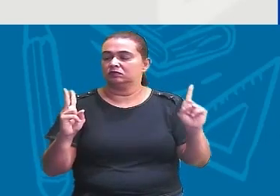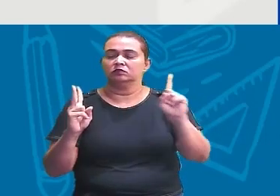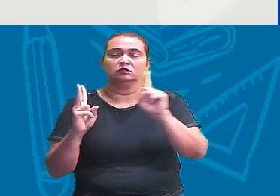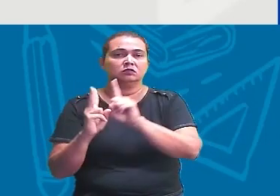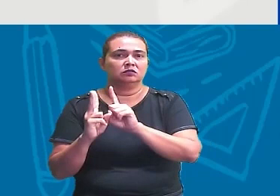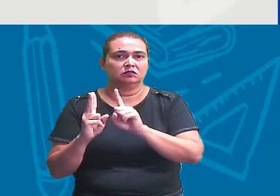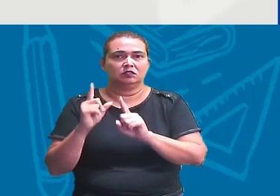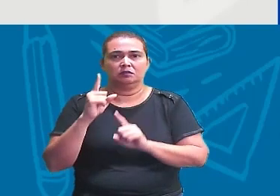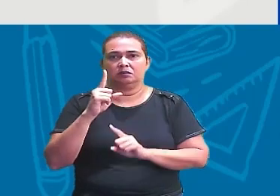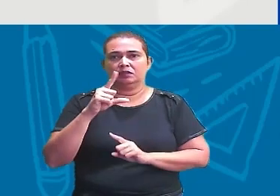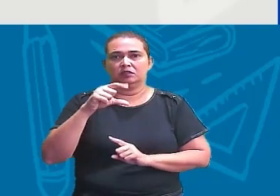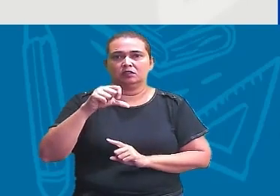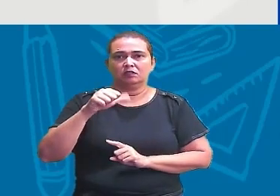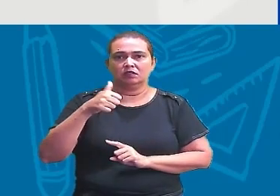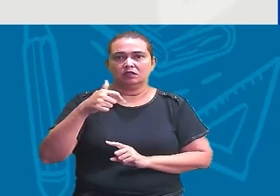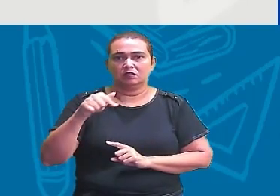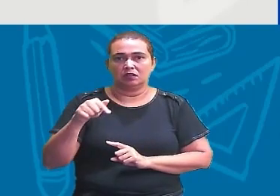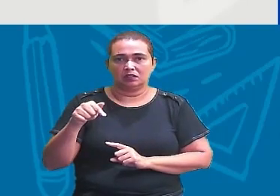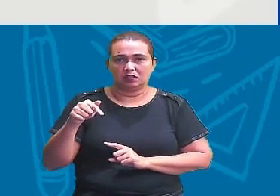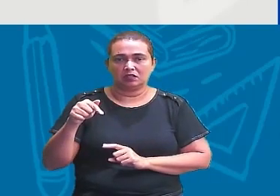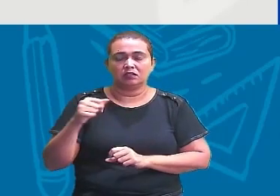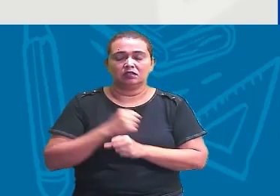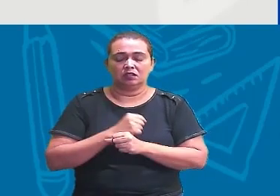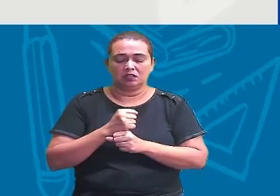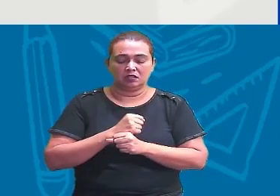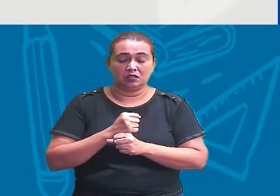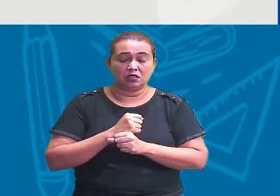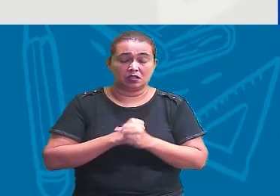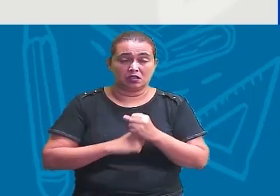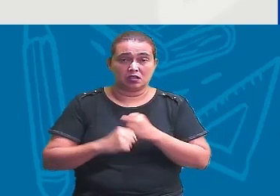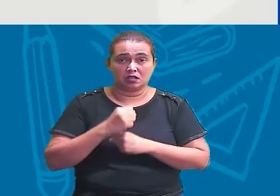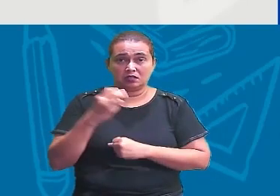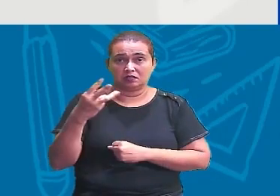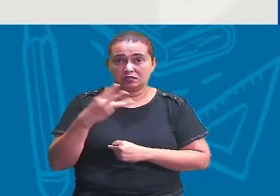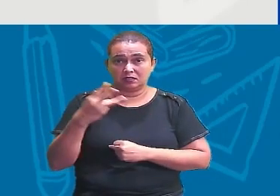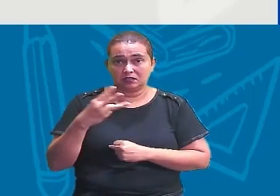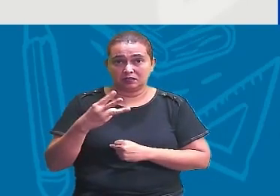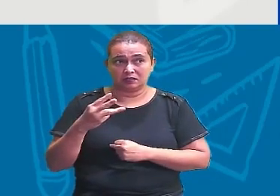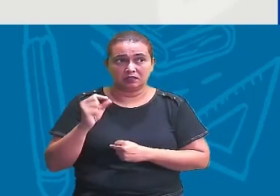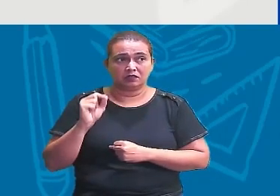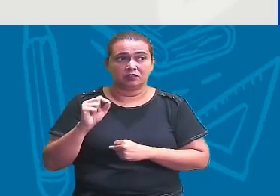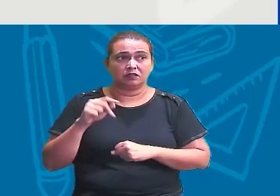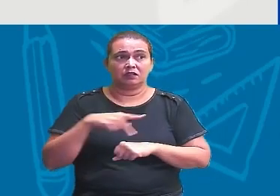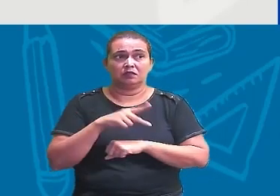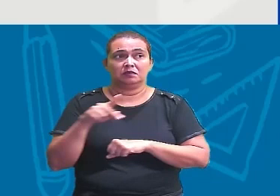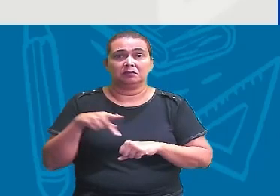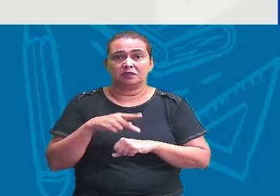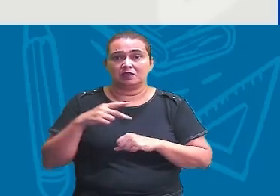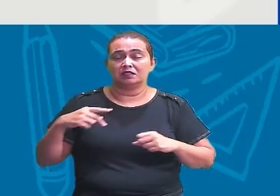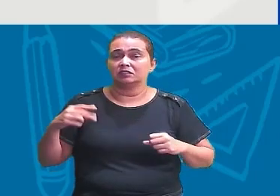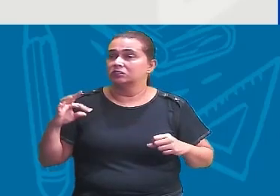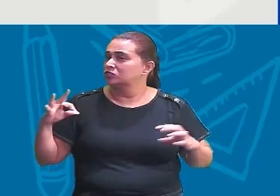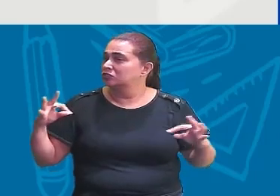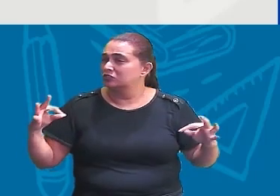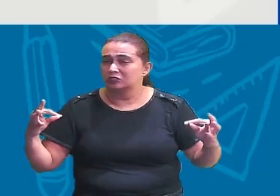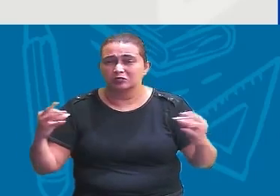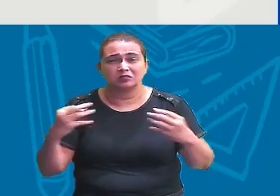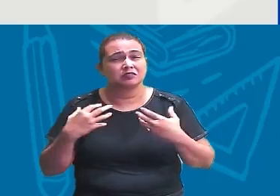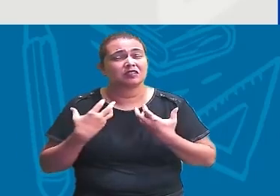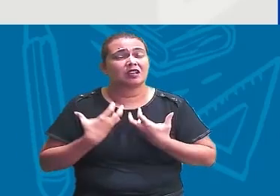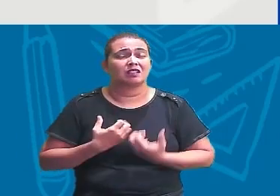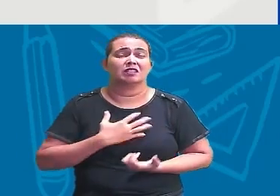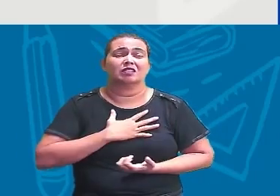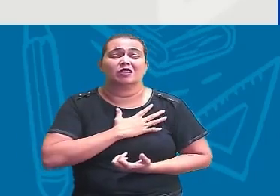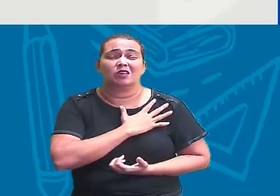estávamos no 3º ano da guerra. Isso quer dizer o quê? Isso quer dizer que todos os envolvidos no conflito já estavam cansados, os